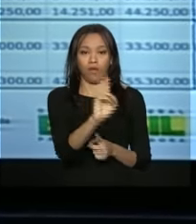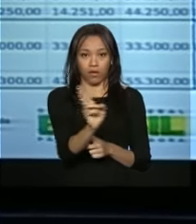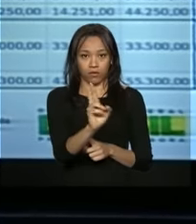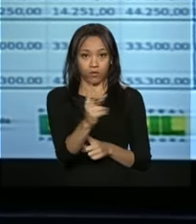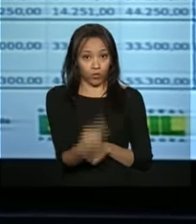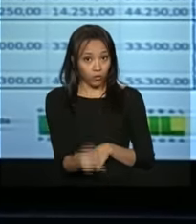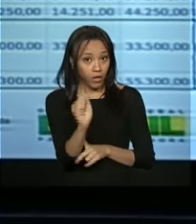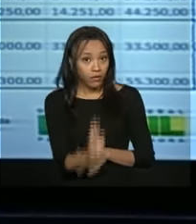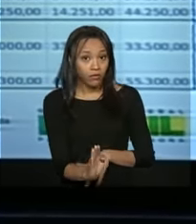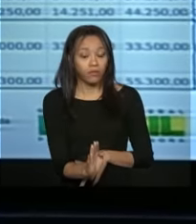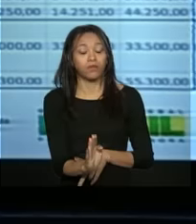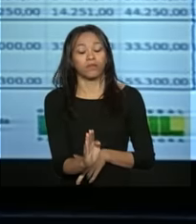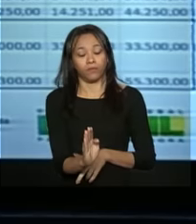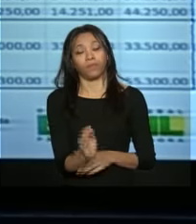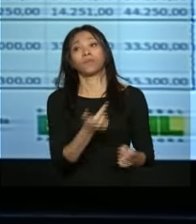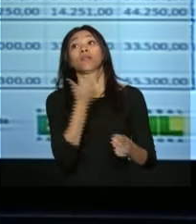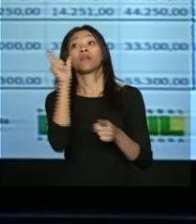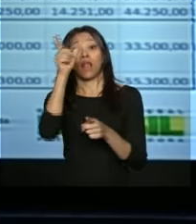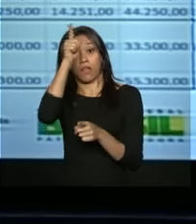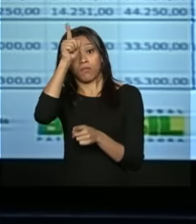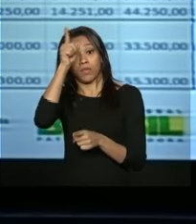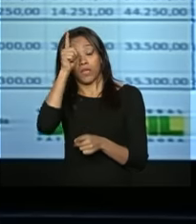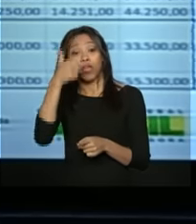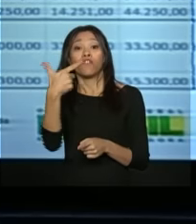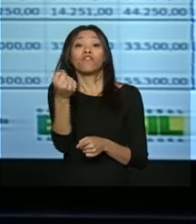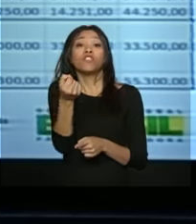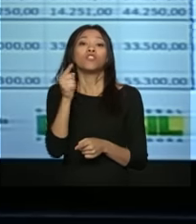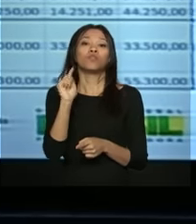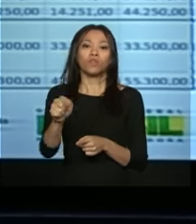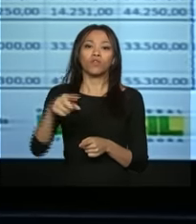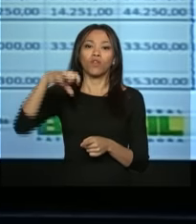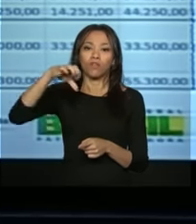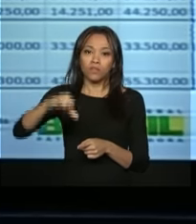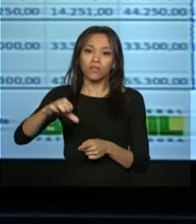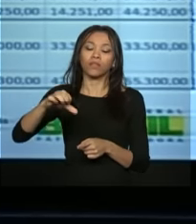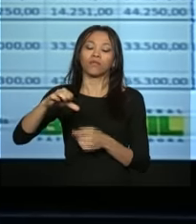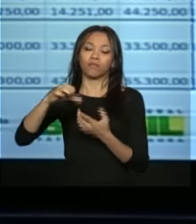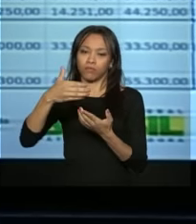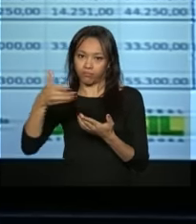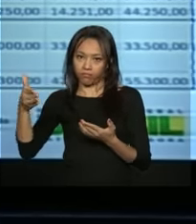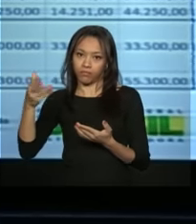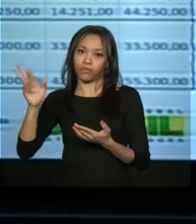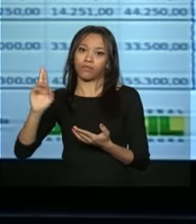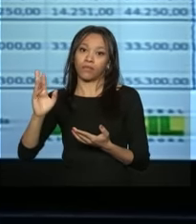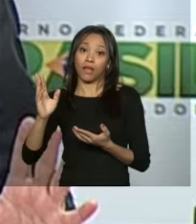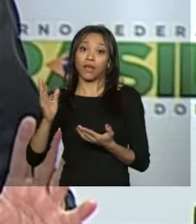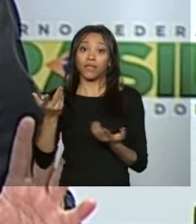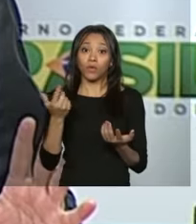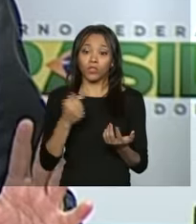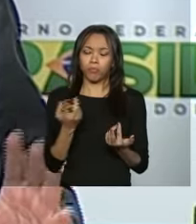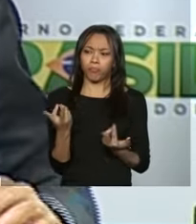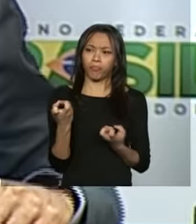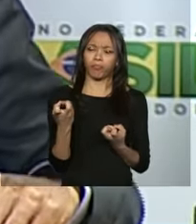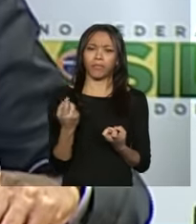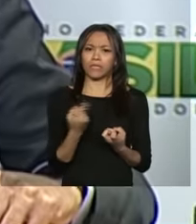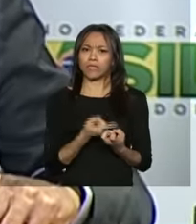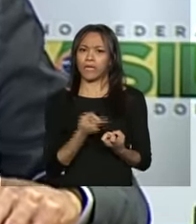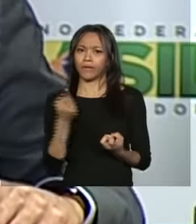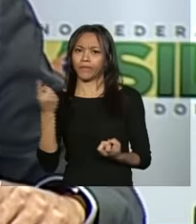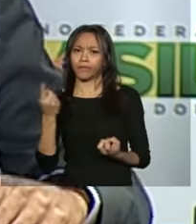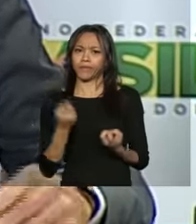5.000 no na Alemanha R 20.995 então nós identificamos claramente essa